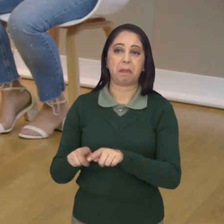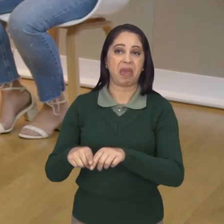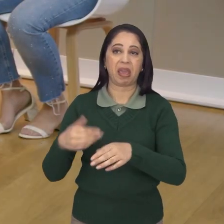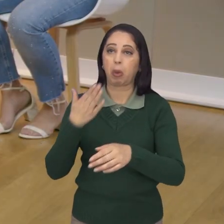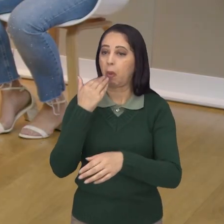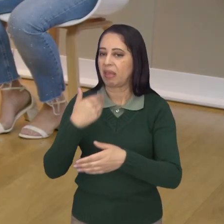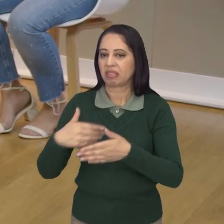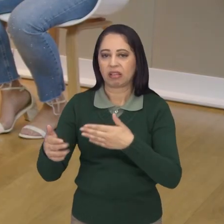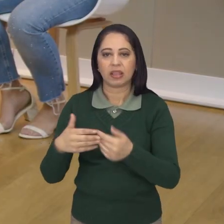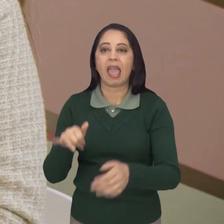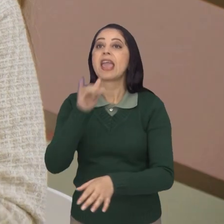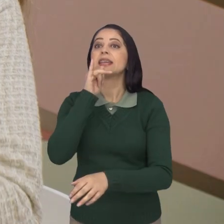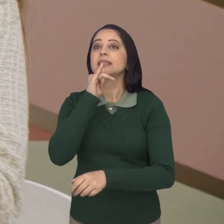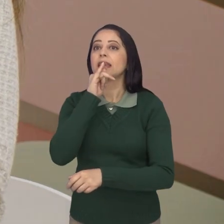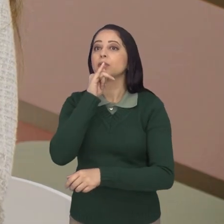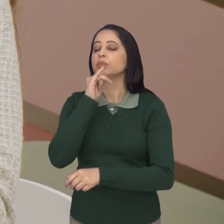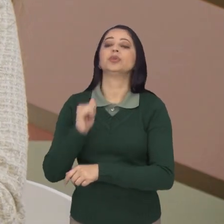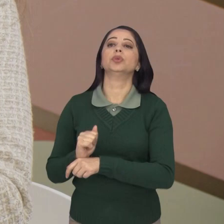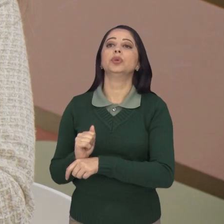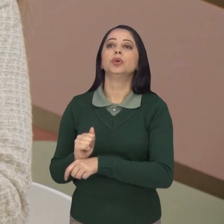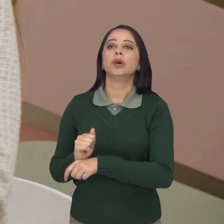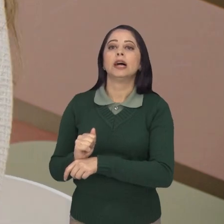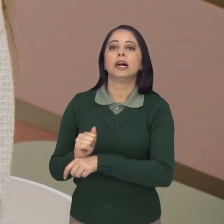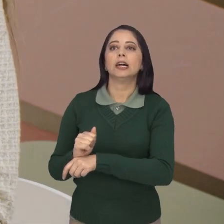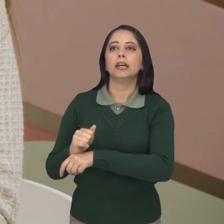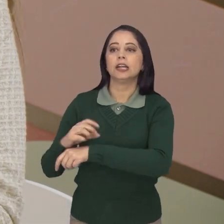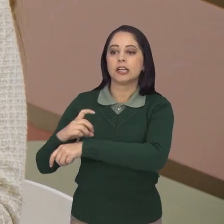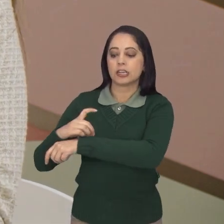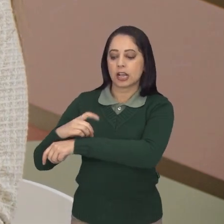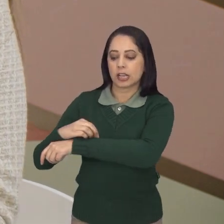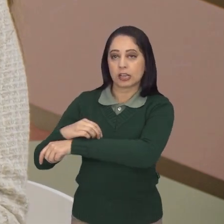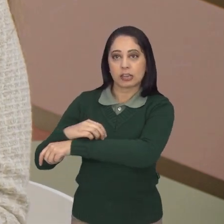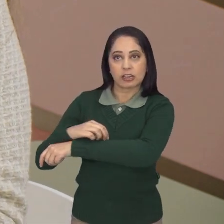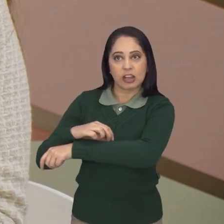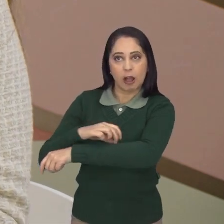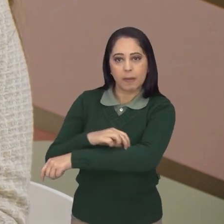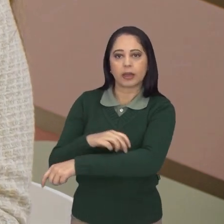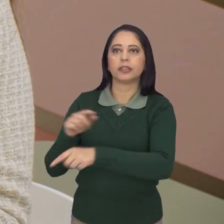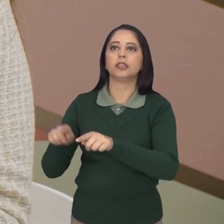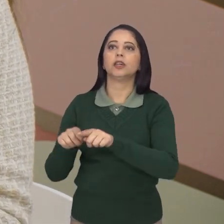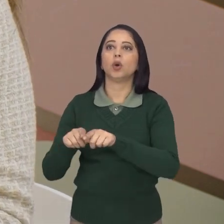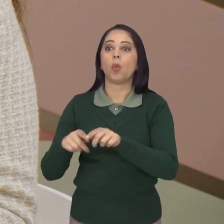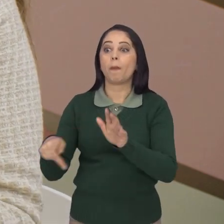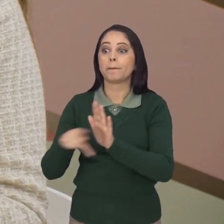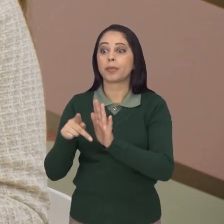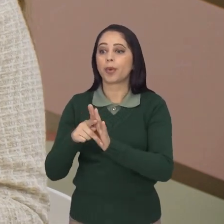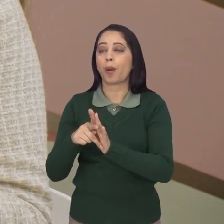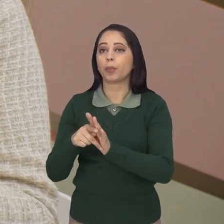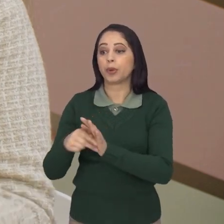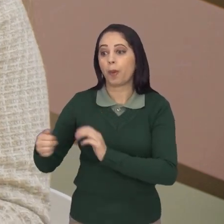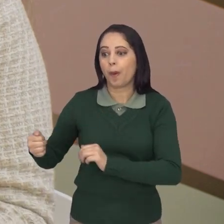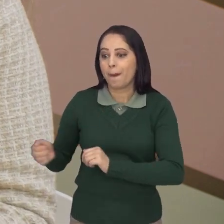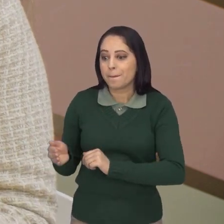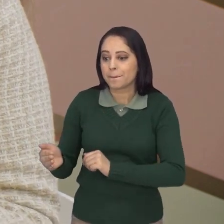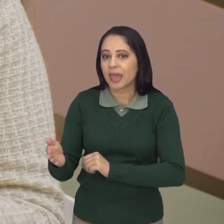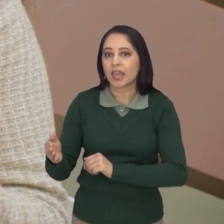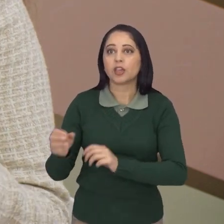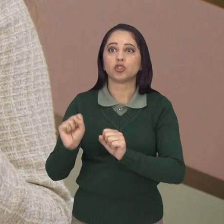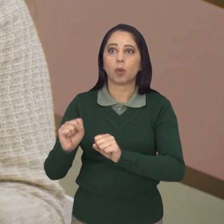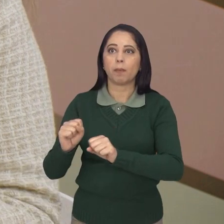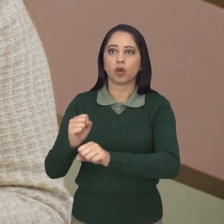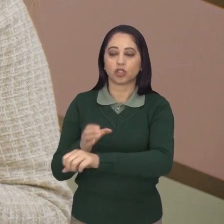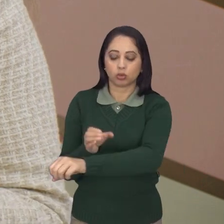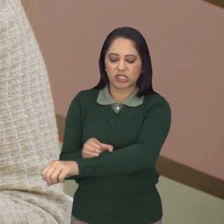mais tardiamente. Então, por exemplo, camarão, frutos do mar, amendoim, eles podem dar essa reação que é a urticária